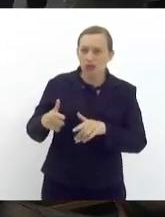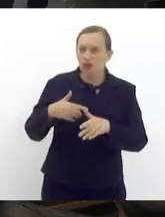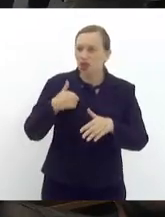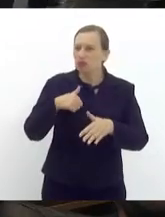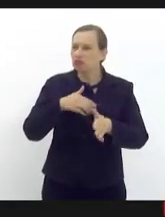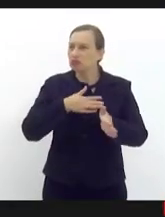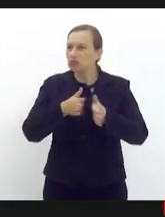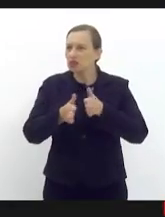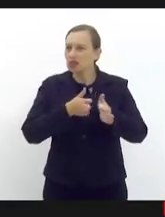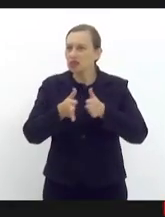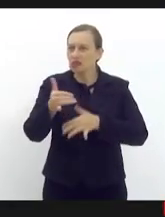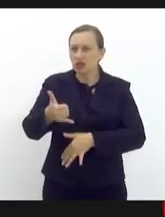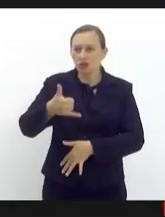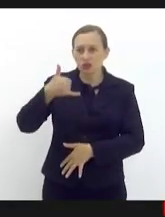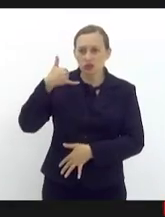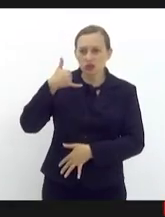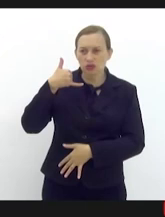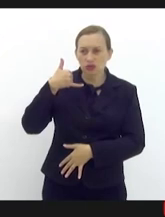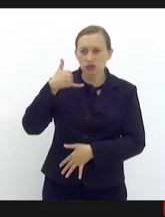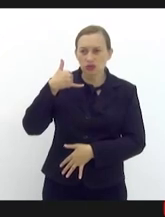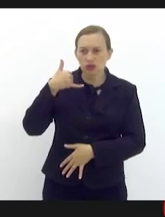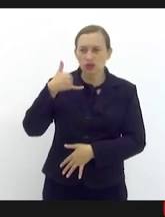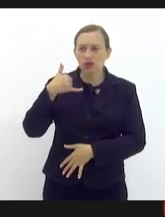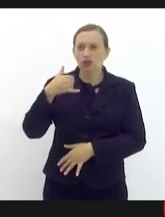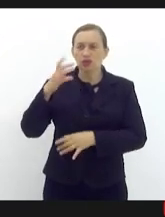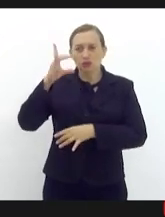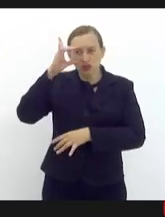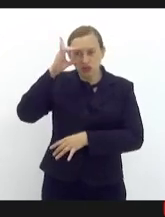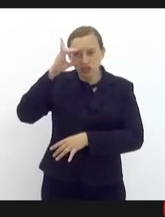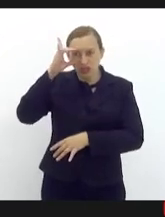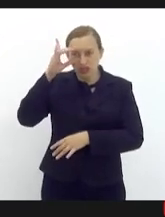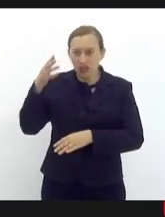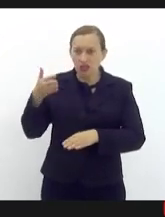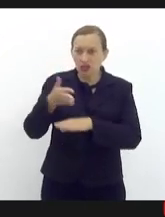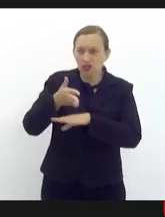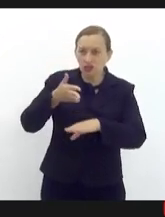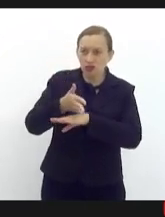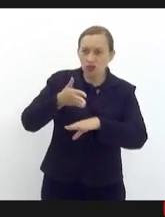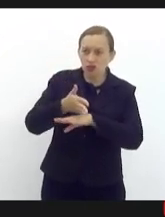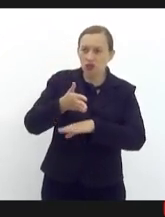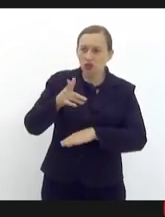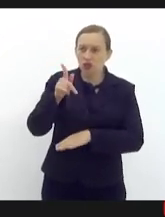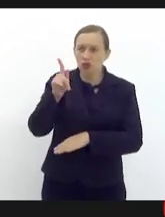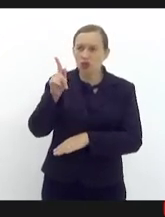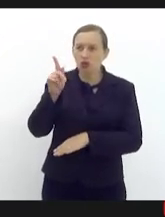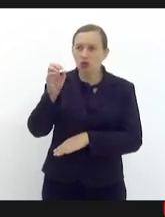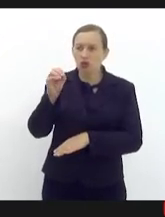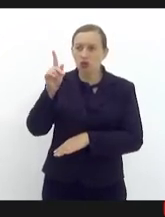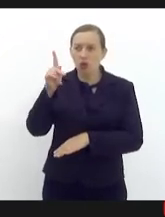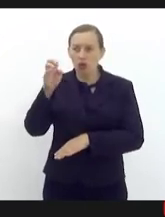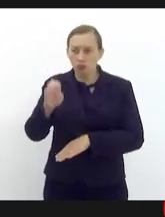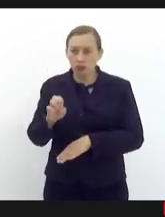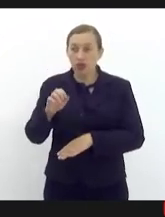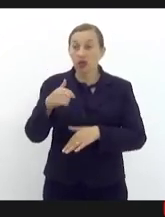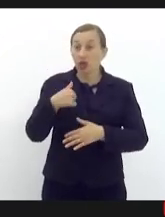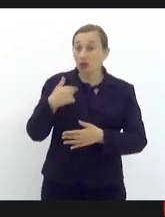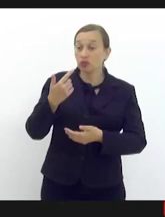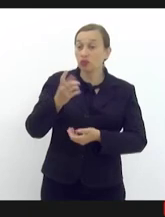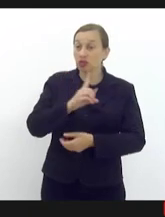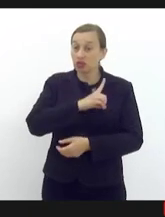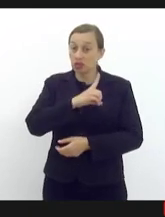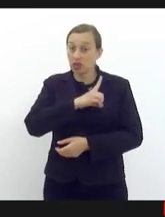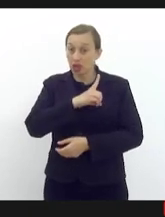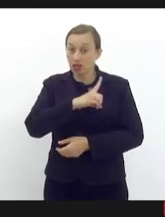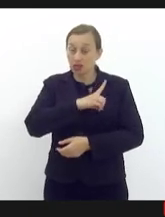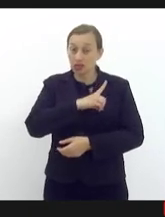linhas telefônicas, invadiram meu Instagram, estão aplicando alguns golpes, enfim. Eu ainda estou aqui na